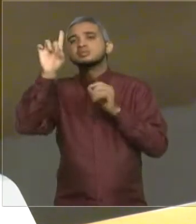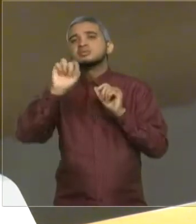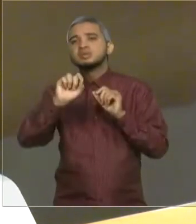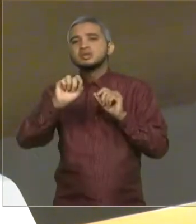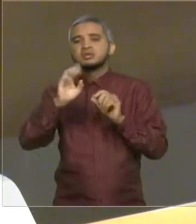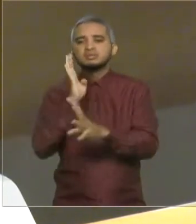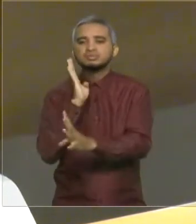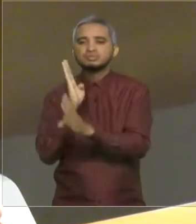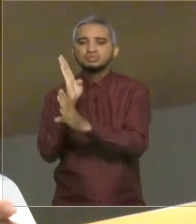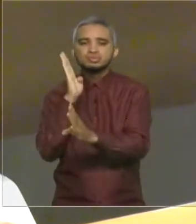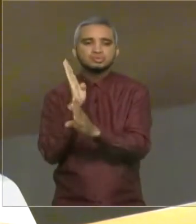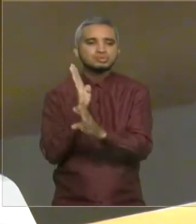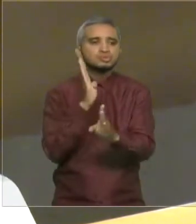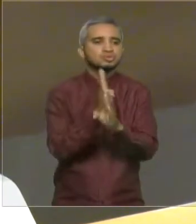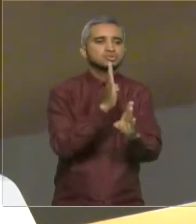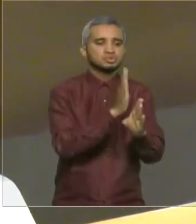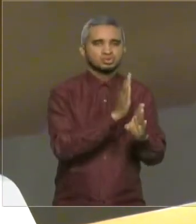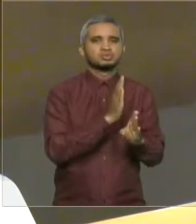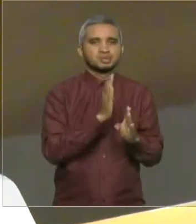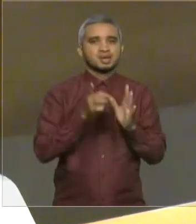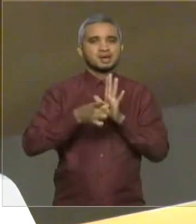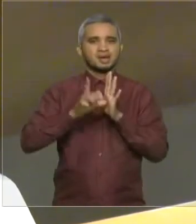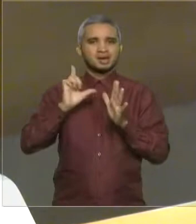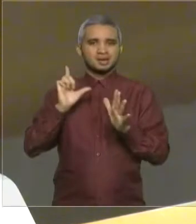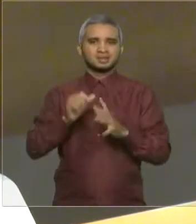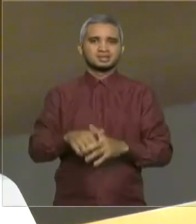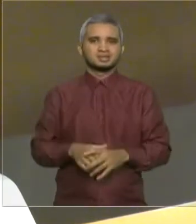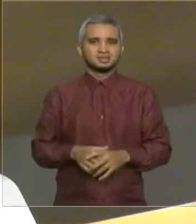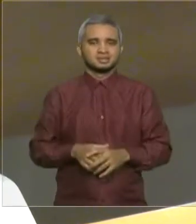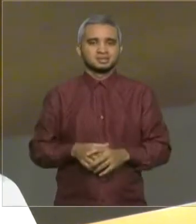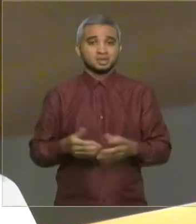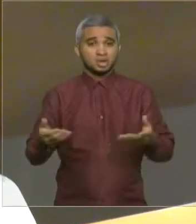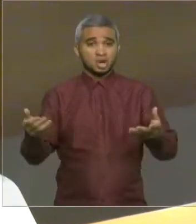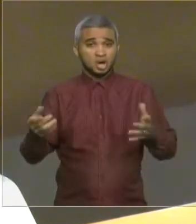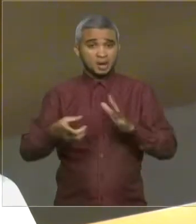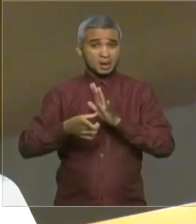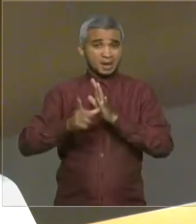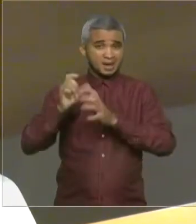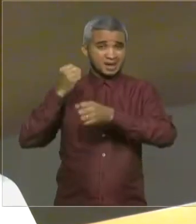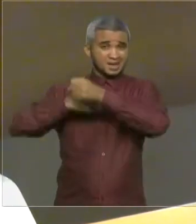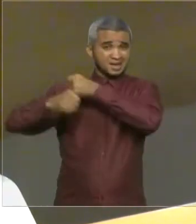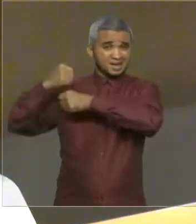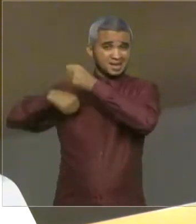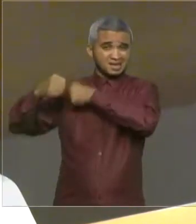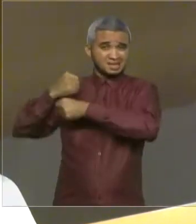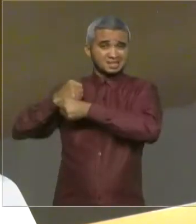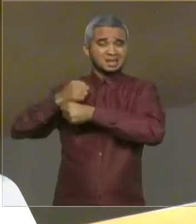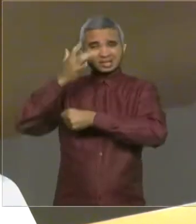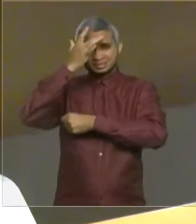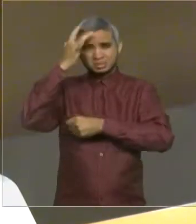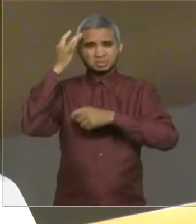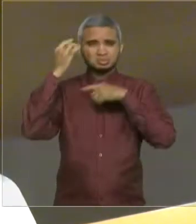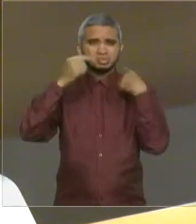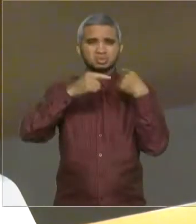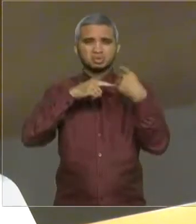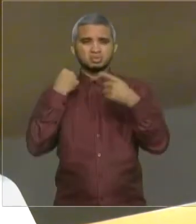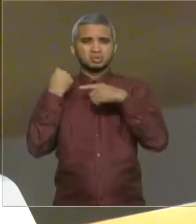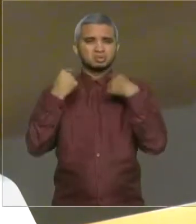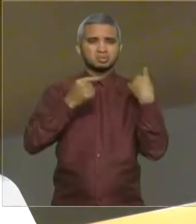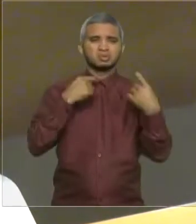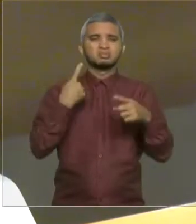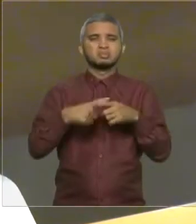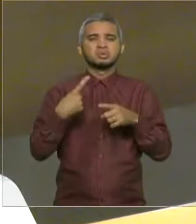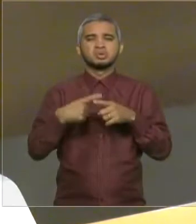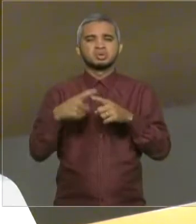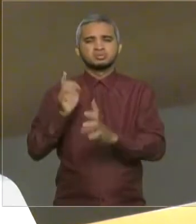morriam ou faziam um transplante. Não tinha máquina. Hoje tem a máquina que permite uma sobrevida normal, que eles, mesmo tendo